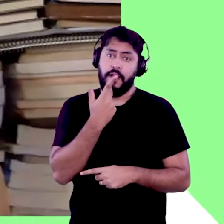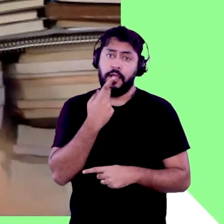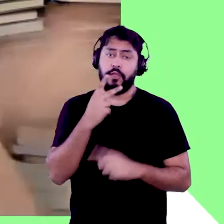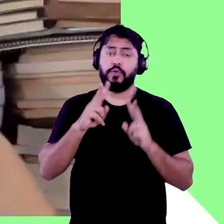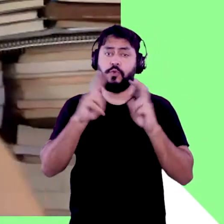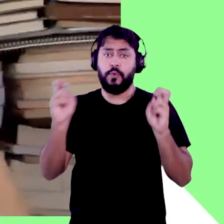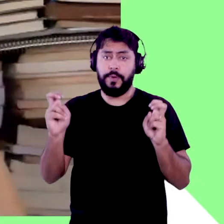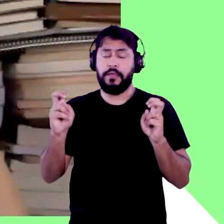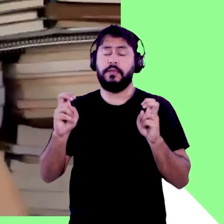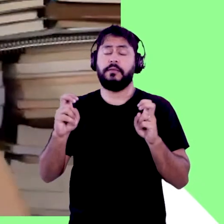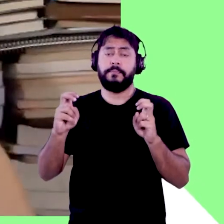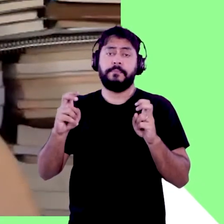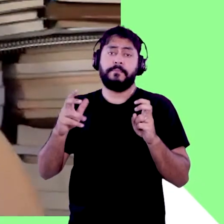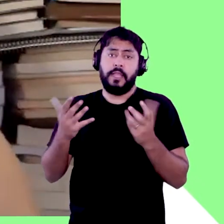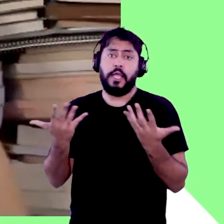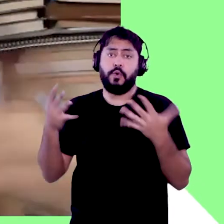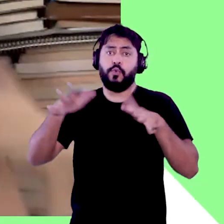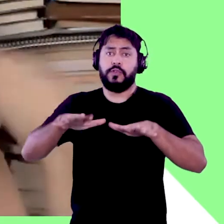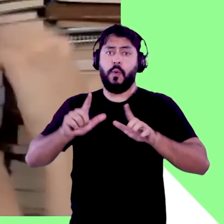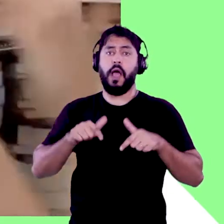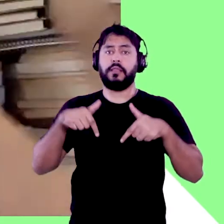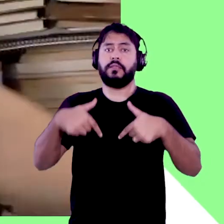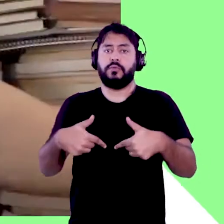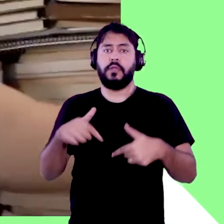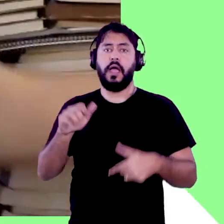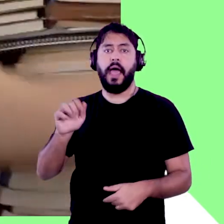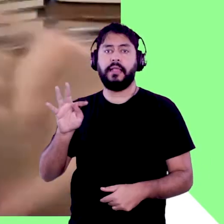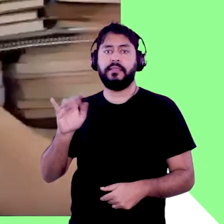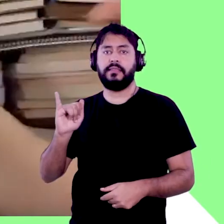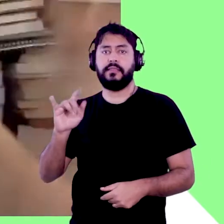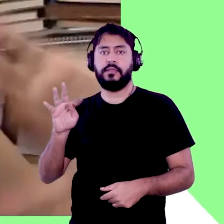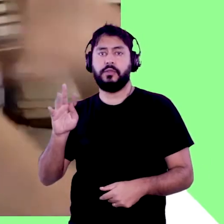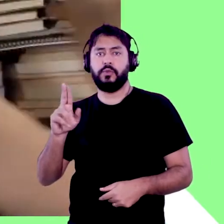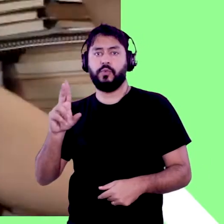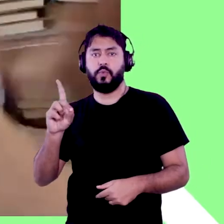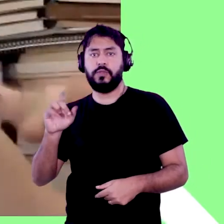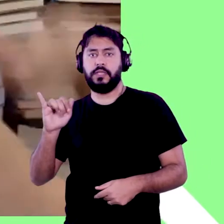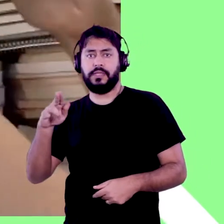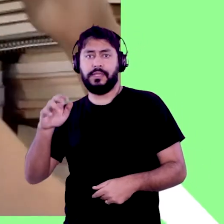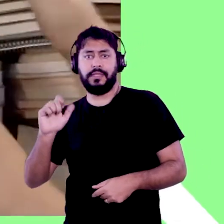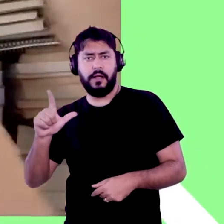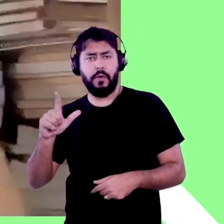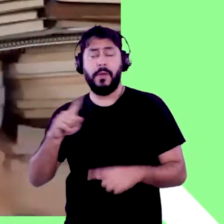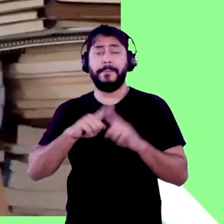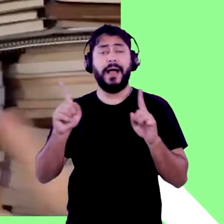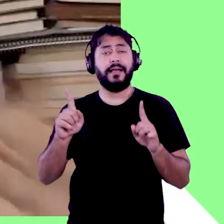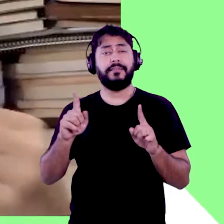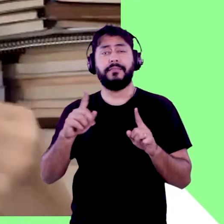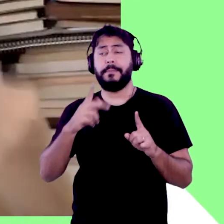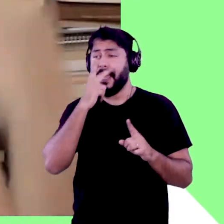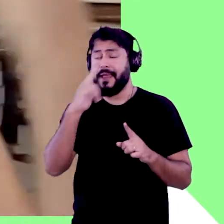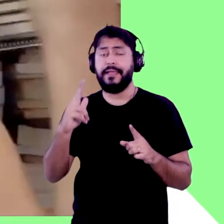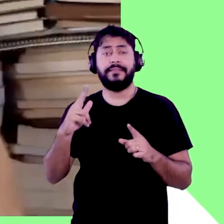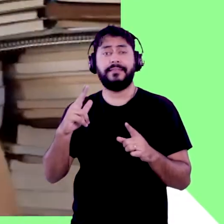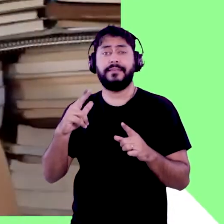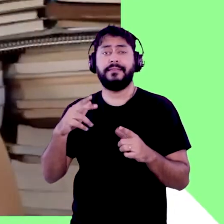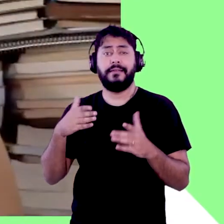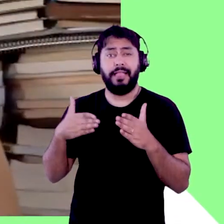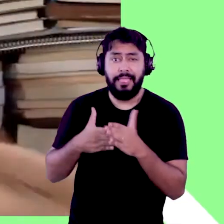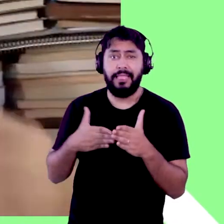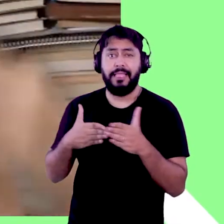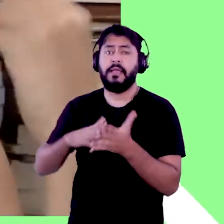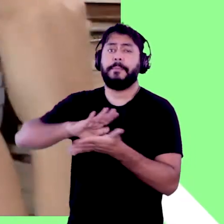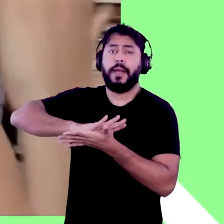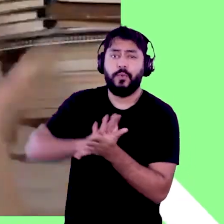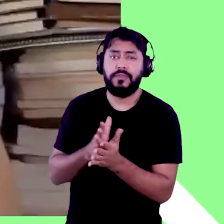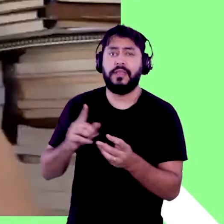Porque a informação está dada, só que a gente não consegue transpassar essa barreira que é o preconceito, que é o